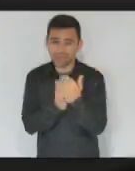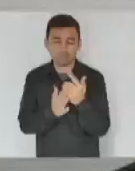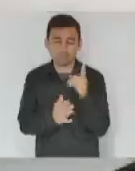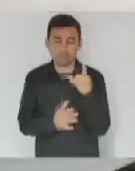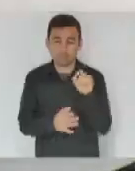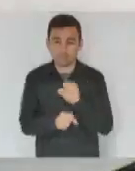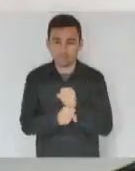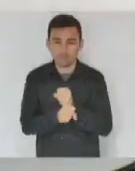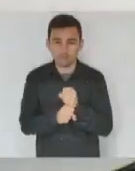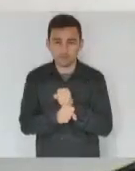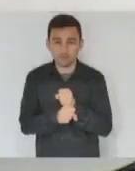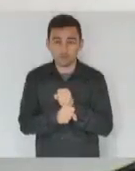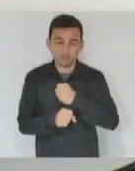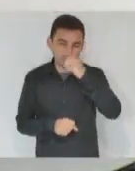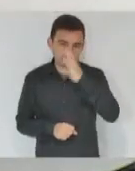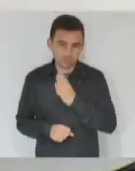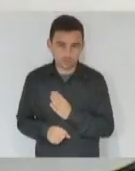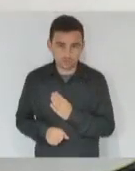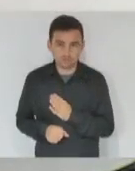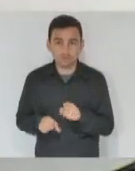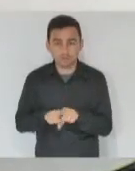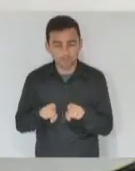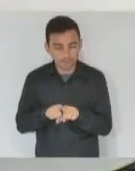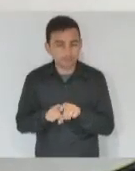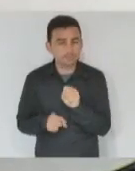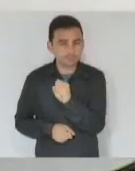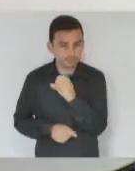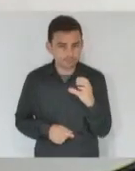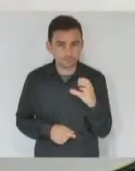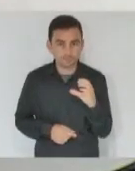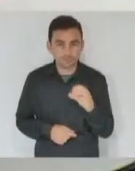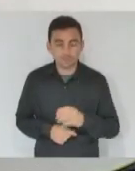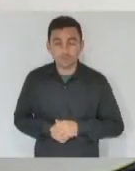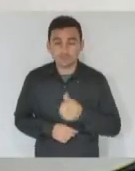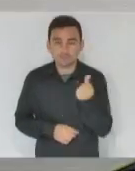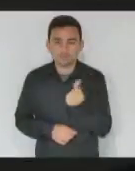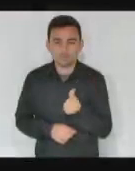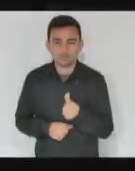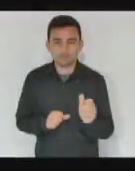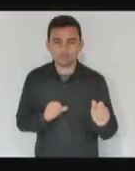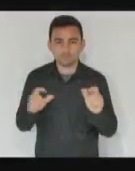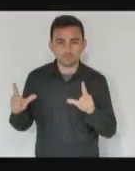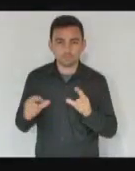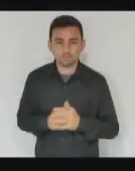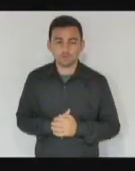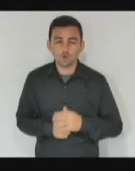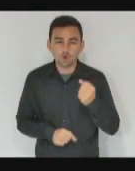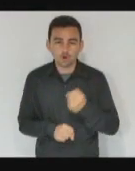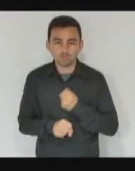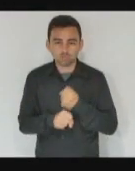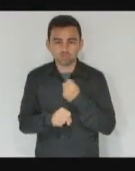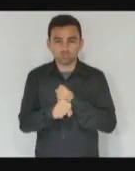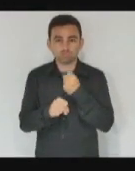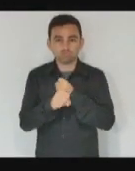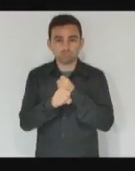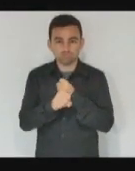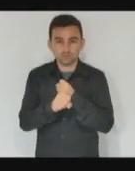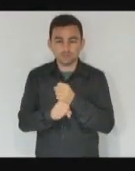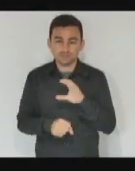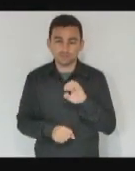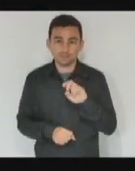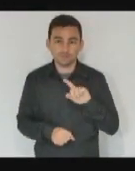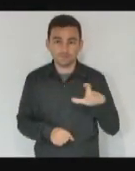bombando, tanto no Brasil como em Santa Catarina. Sexto slide. Construção civil, que se prepara